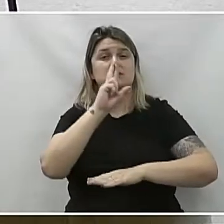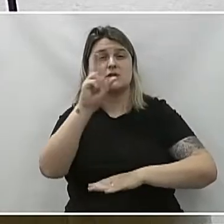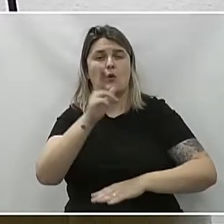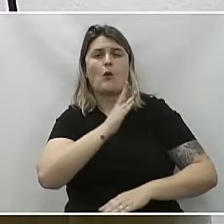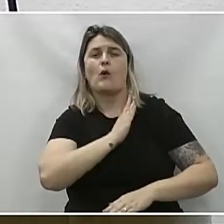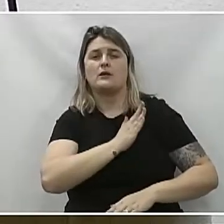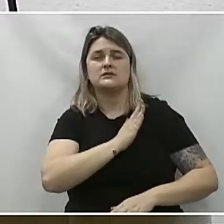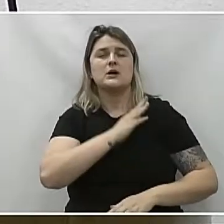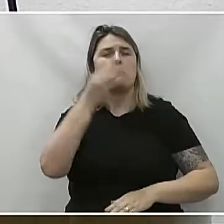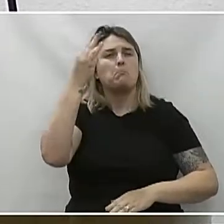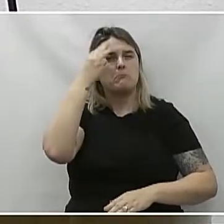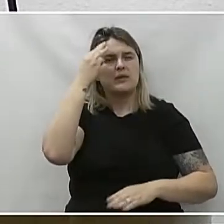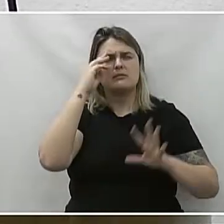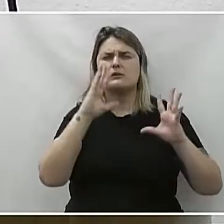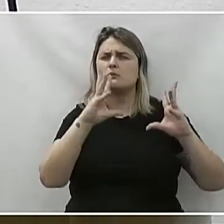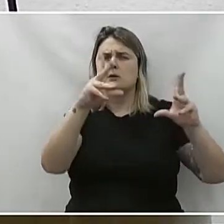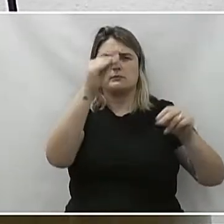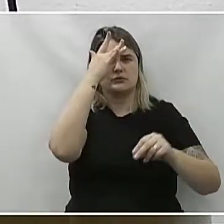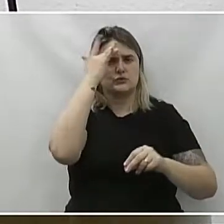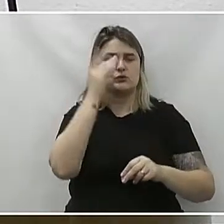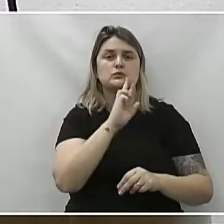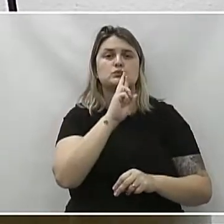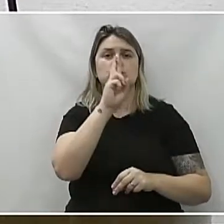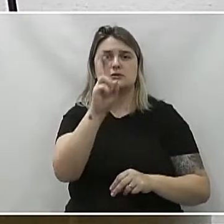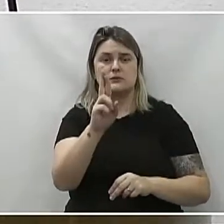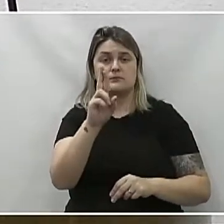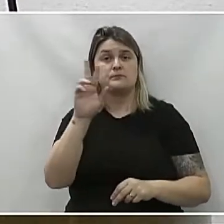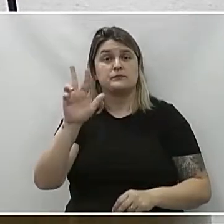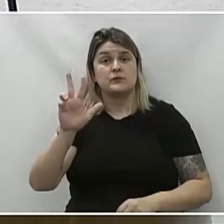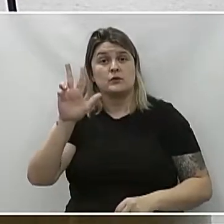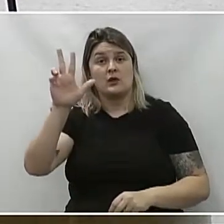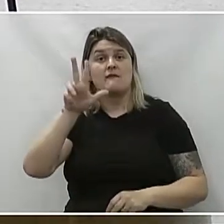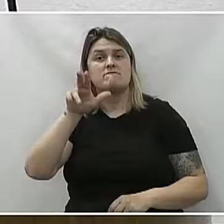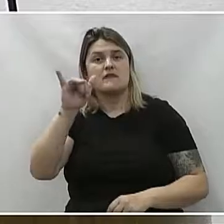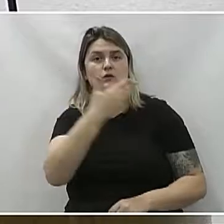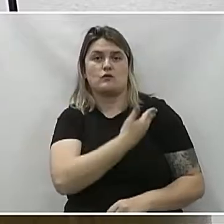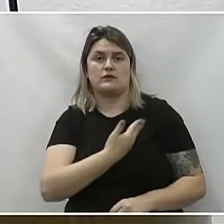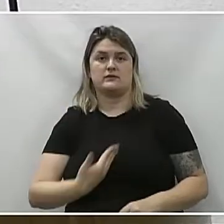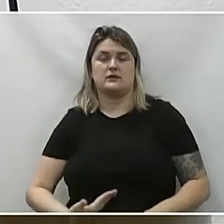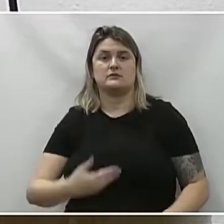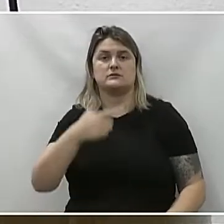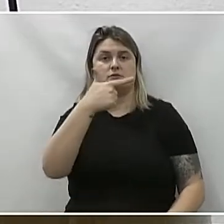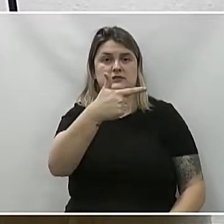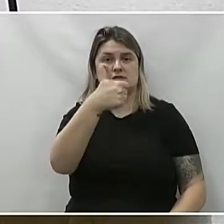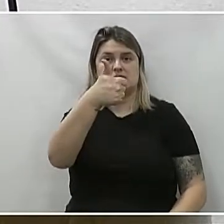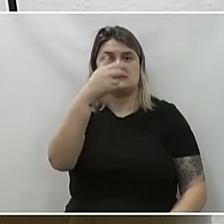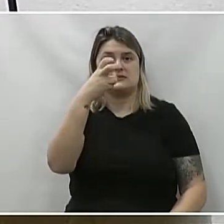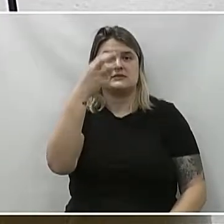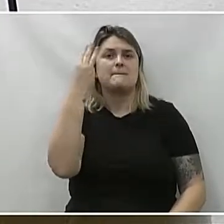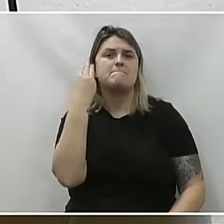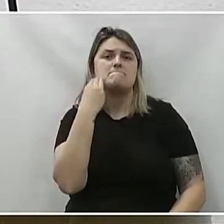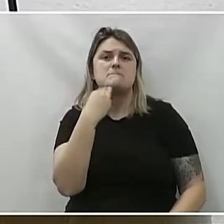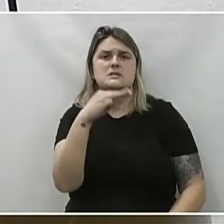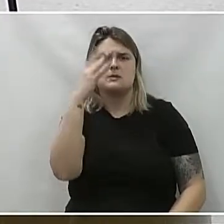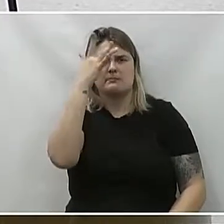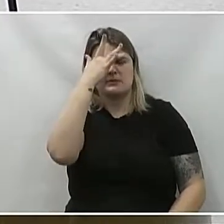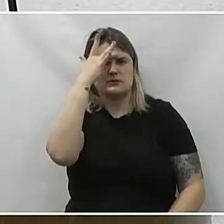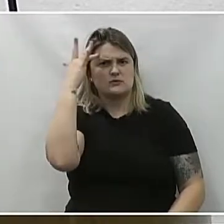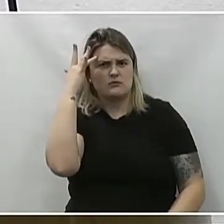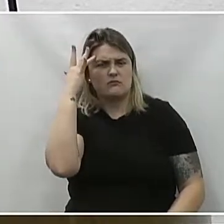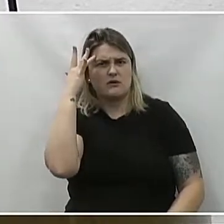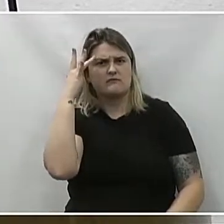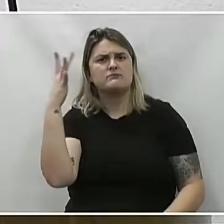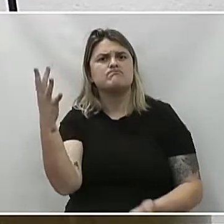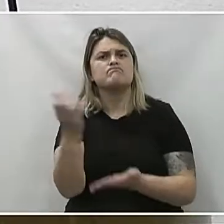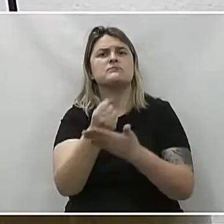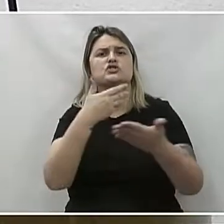do coração das pessoas. Lula irá governar para 215 milhões de pessoas e vai retomar